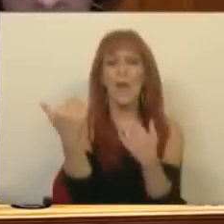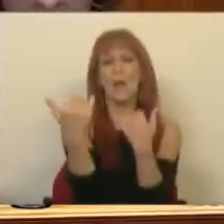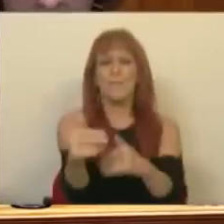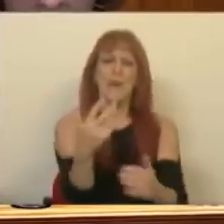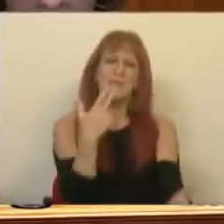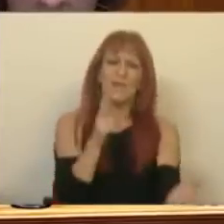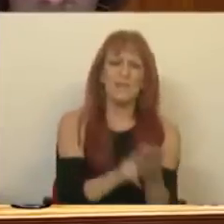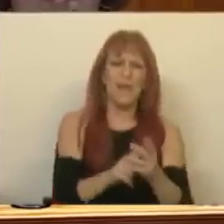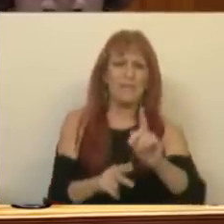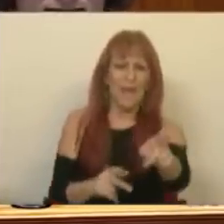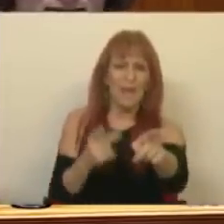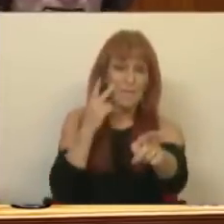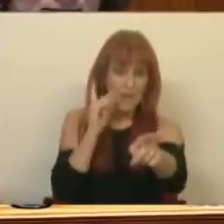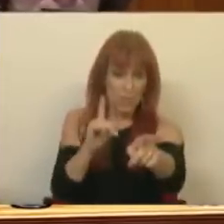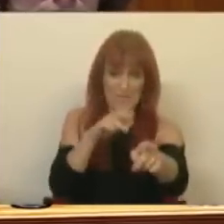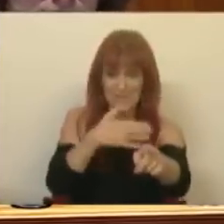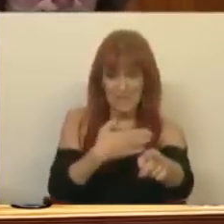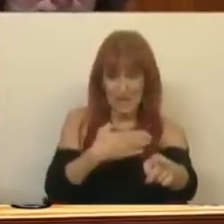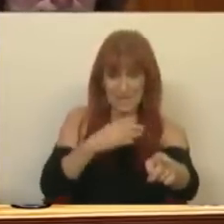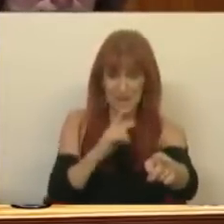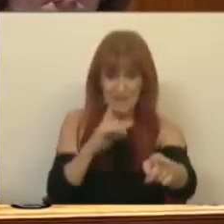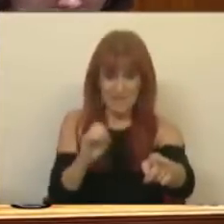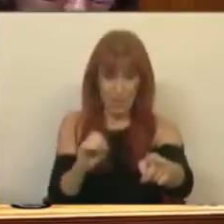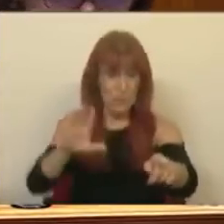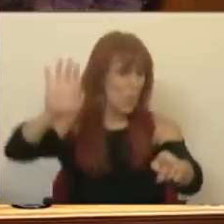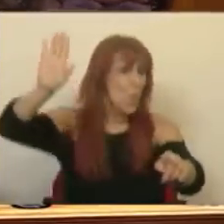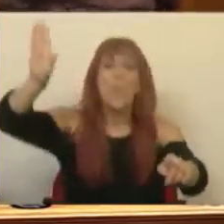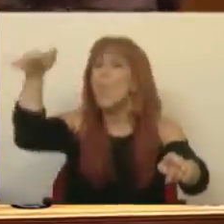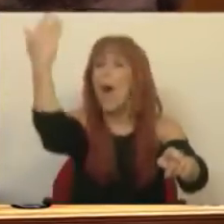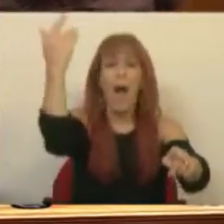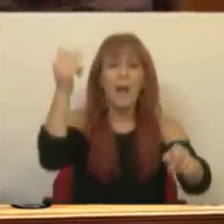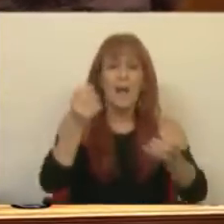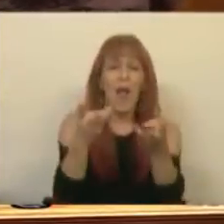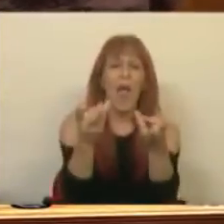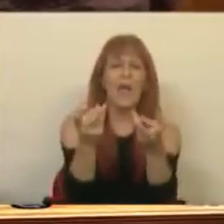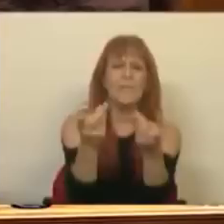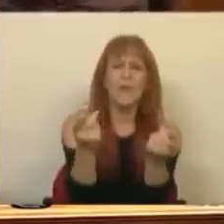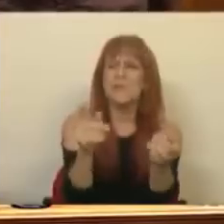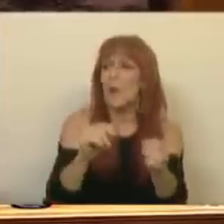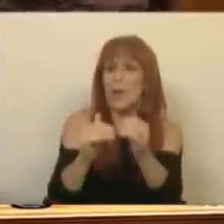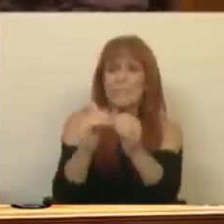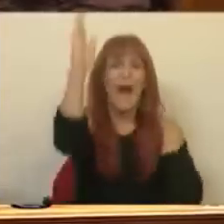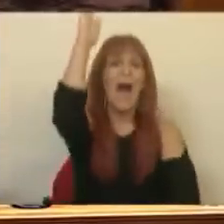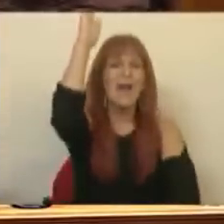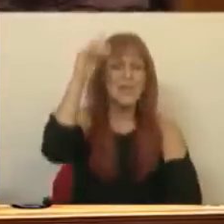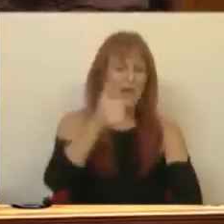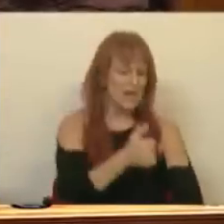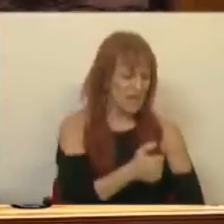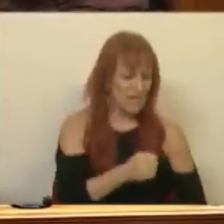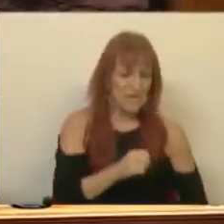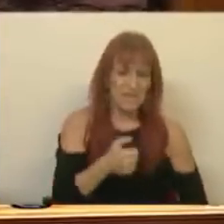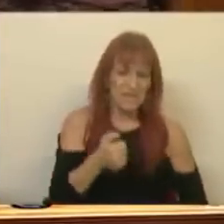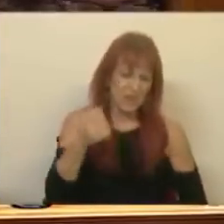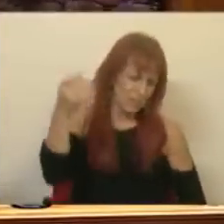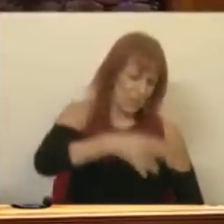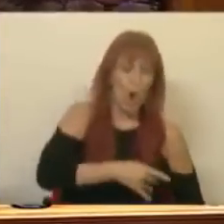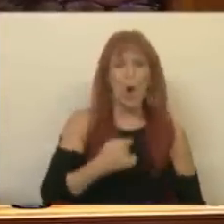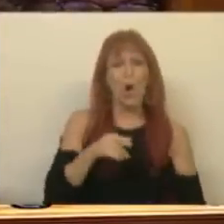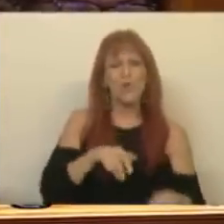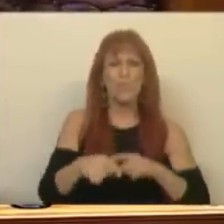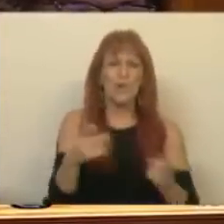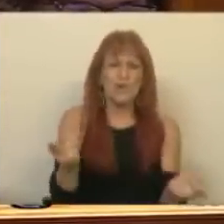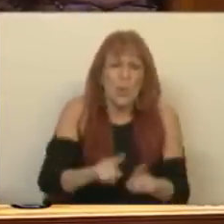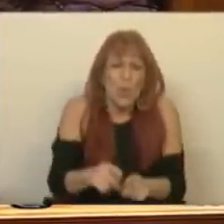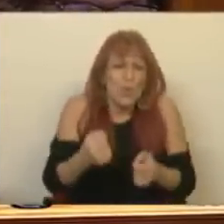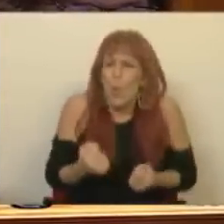limites para a verdade está a ver 760 em qualquer aritmética é sempre mais do 52 não